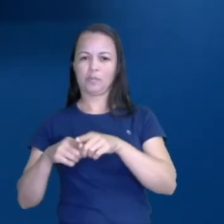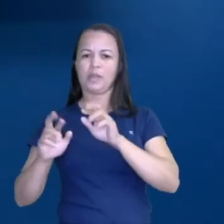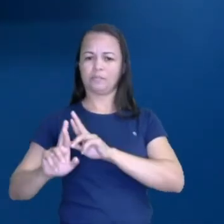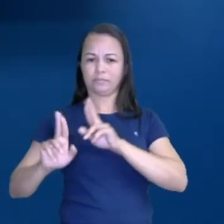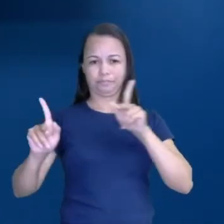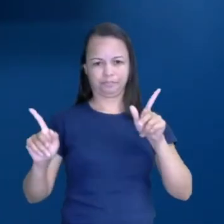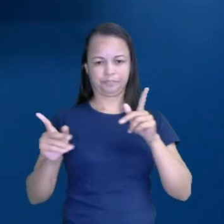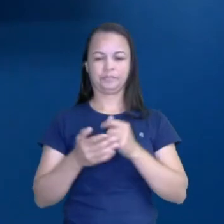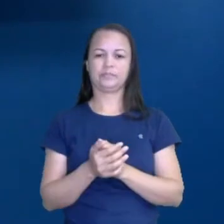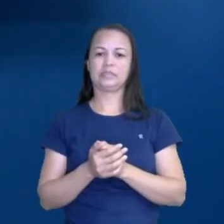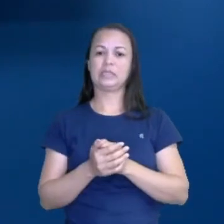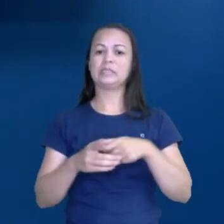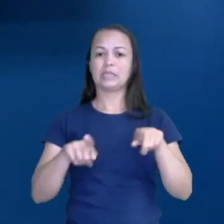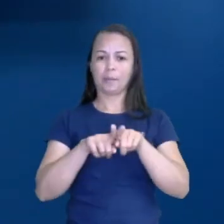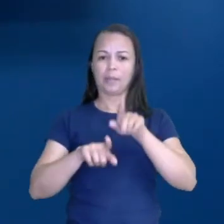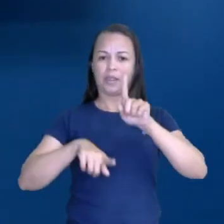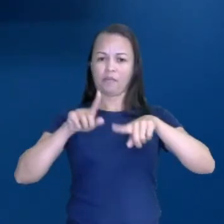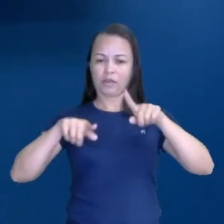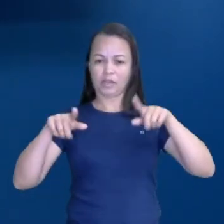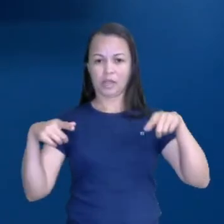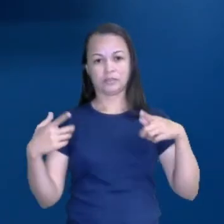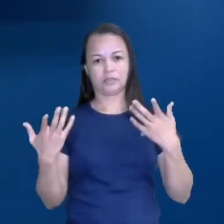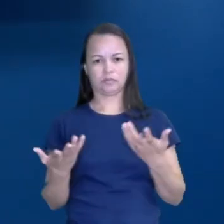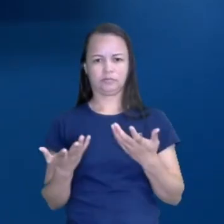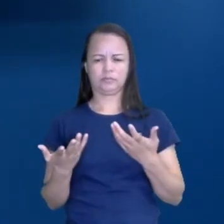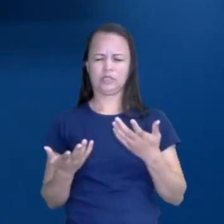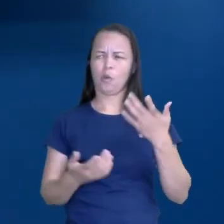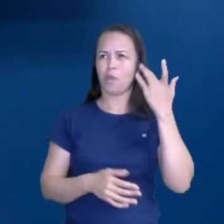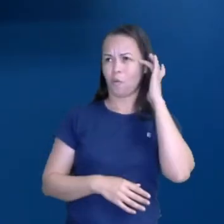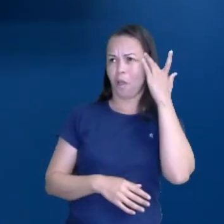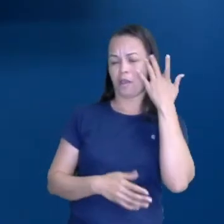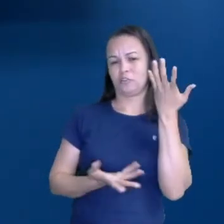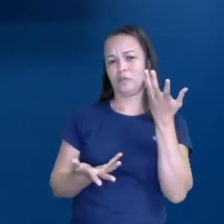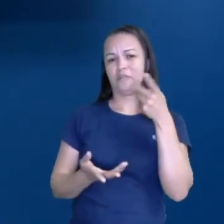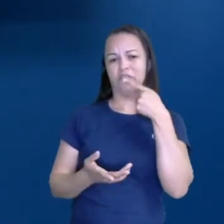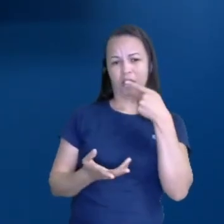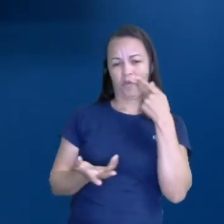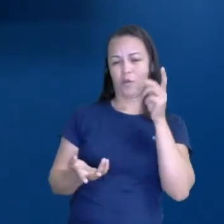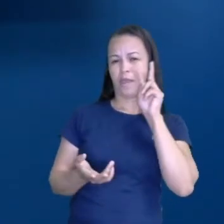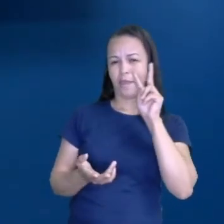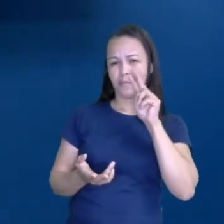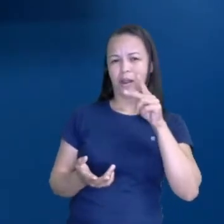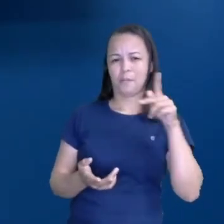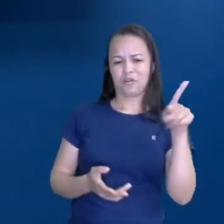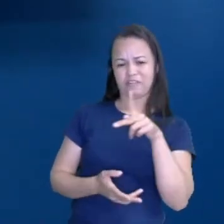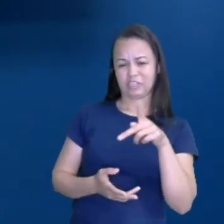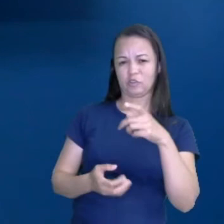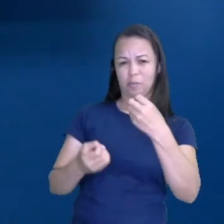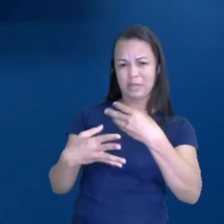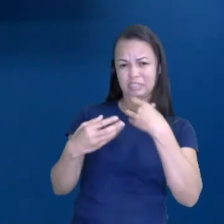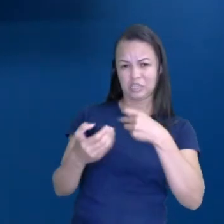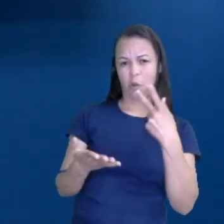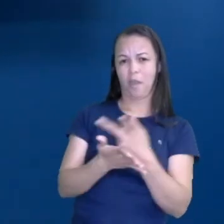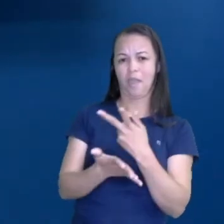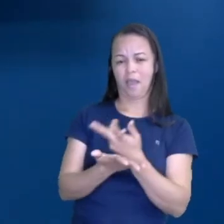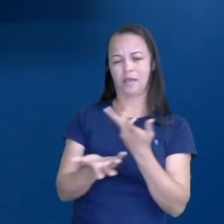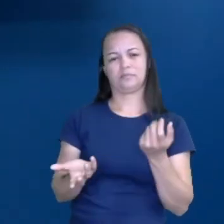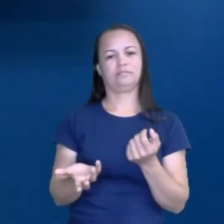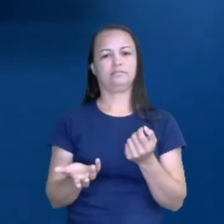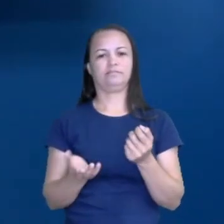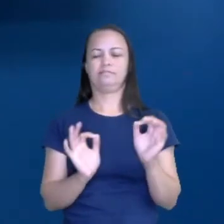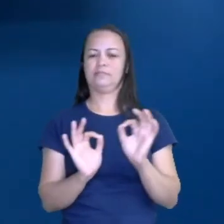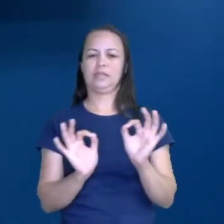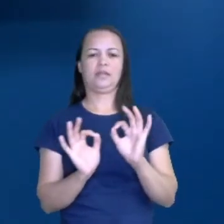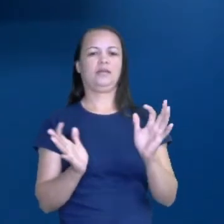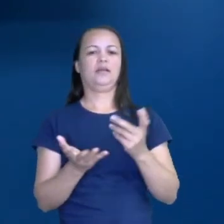E vocês viram que ele disse, acho que a professora me ensinou tudo errado. Foi a professora que ensinou errado? Não, as palavras estavam todas